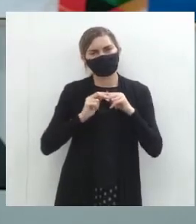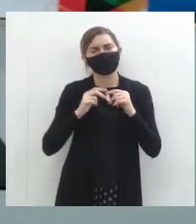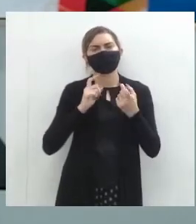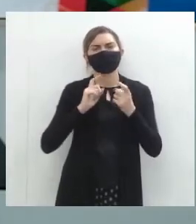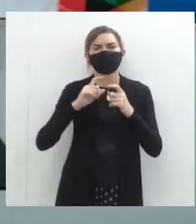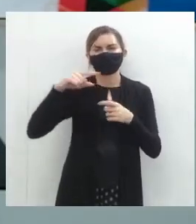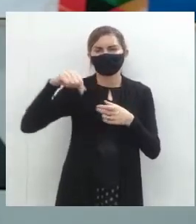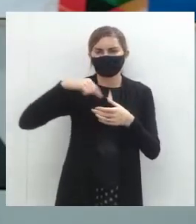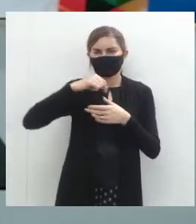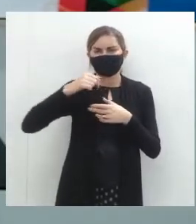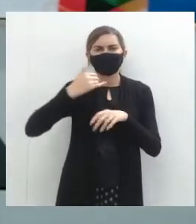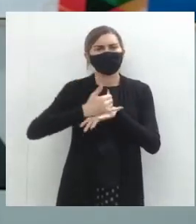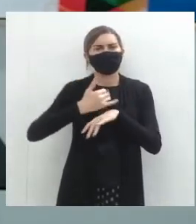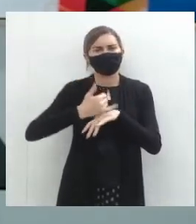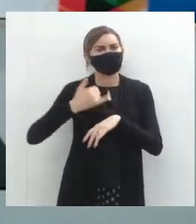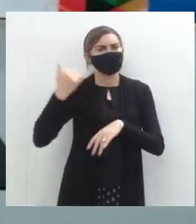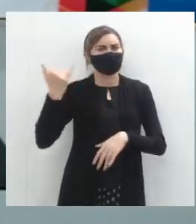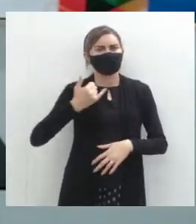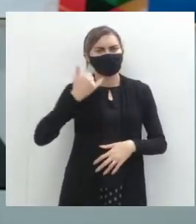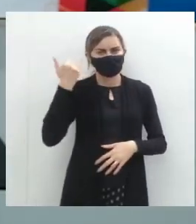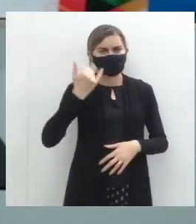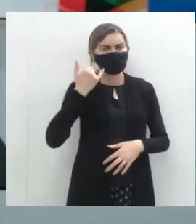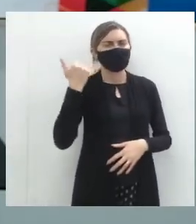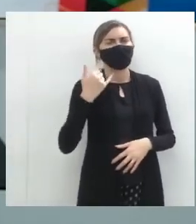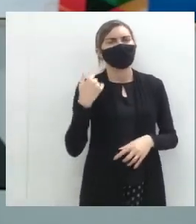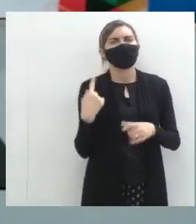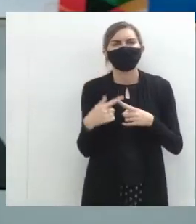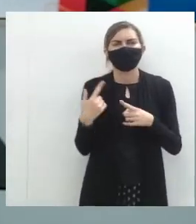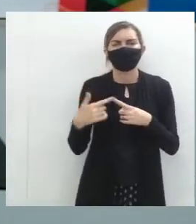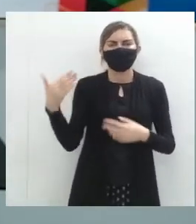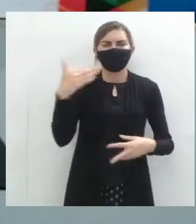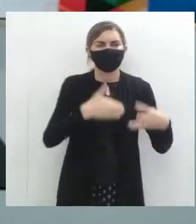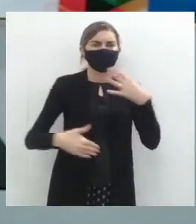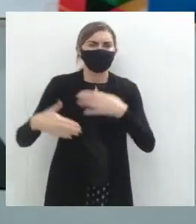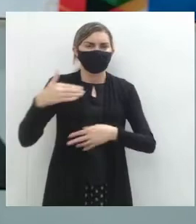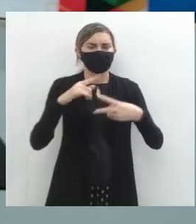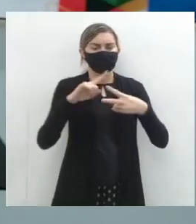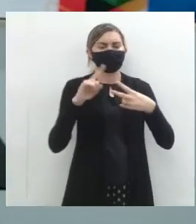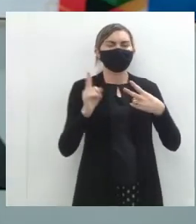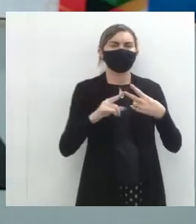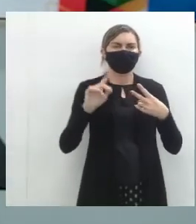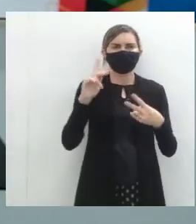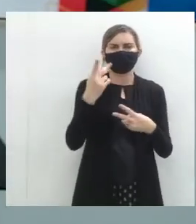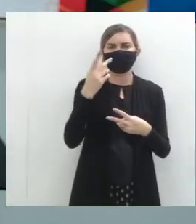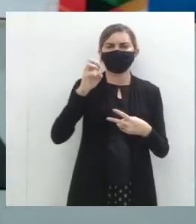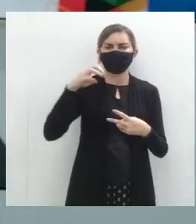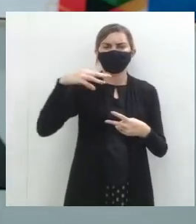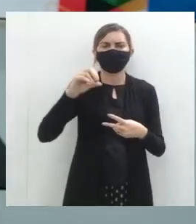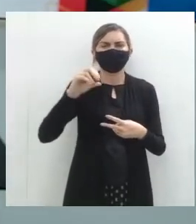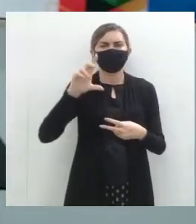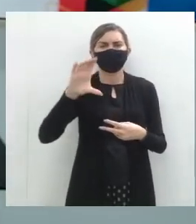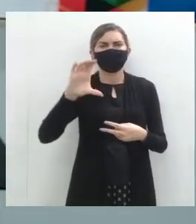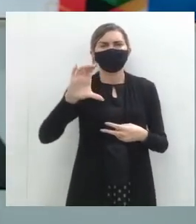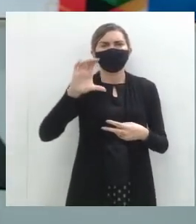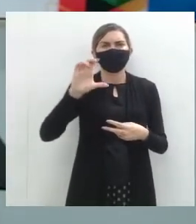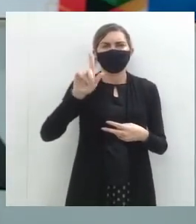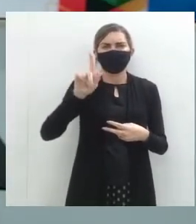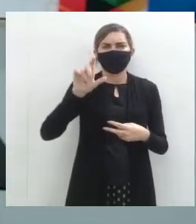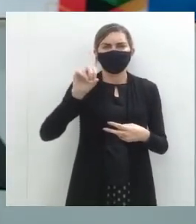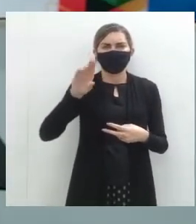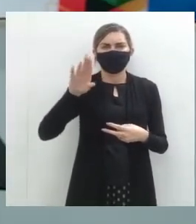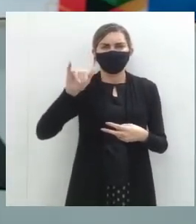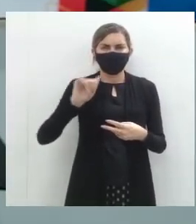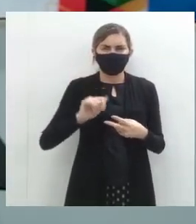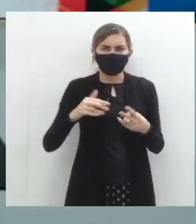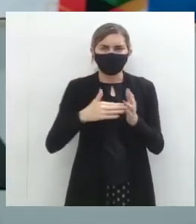sal mineral ferro ele é muito importante, porque ele tanto vai participar da formação da hemoglobina, como ele também vai participar da formação do